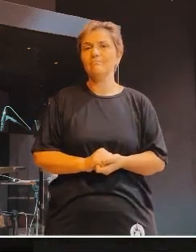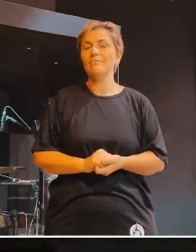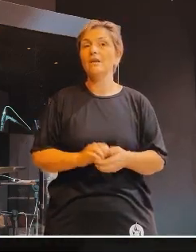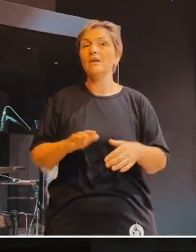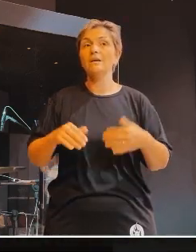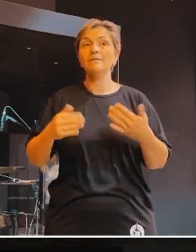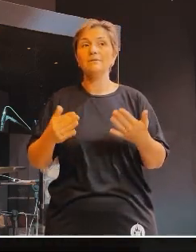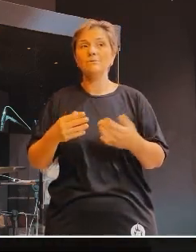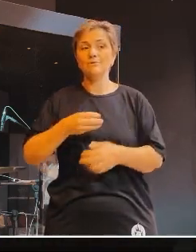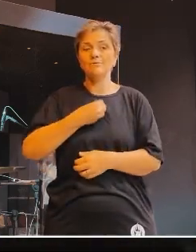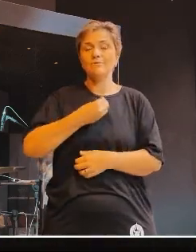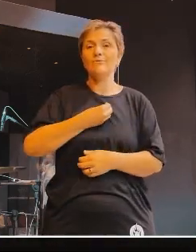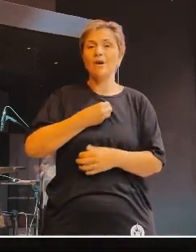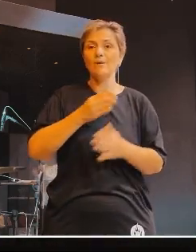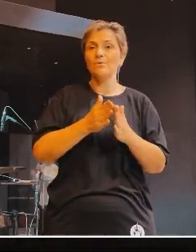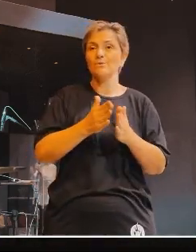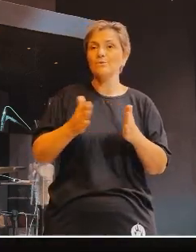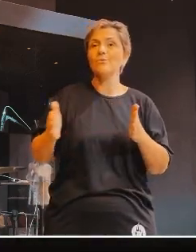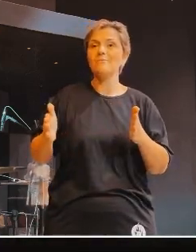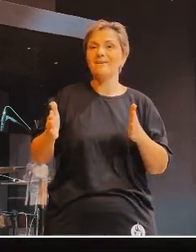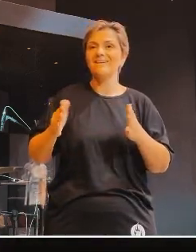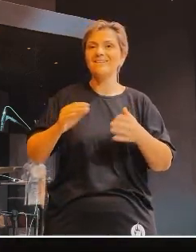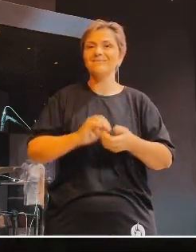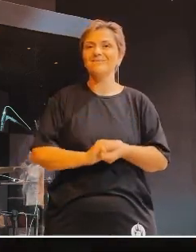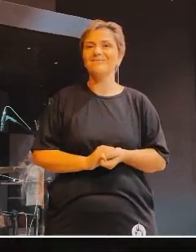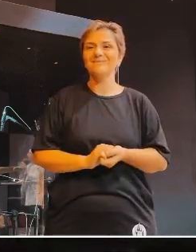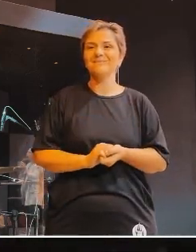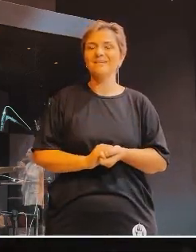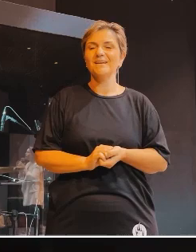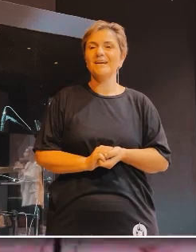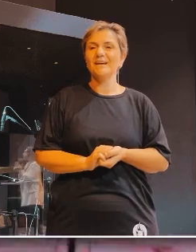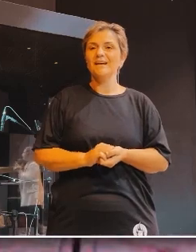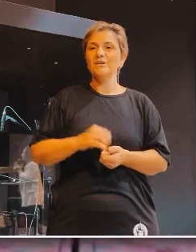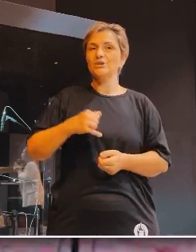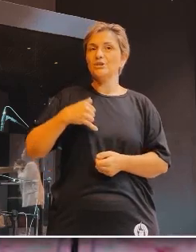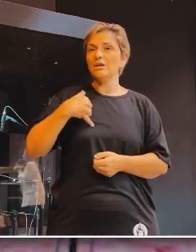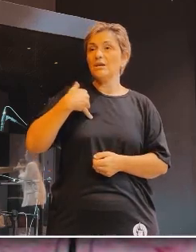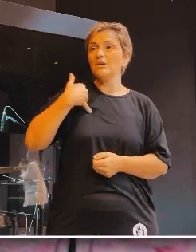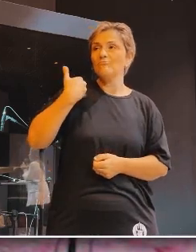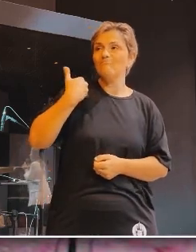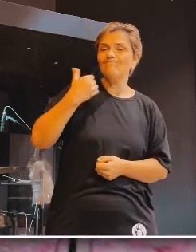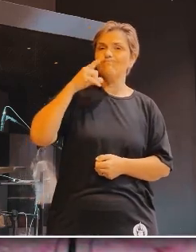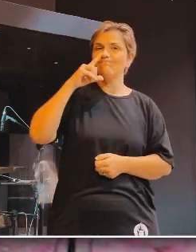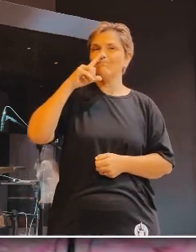Então nós estamos vivendo um tempo de egoísmo, um tempo de